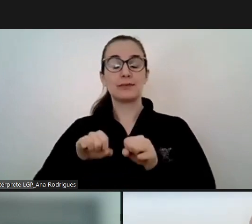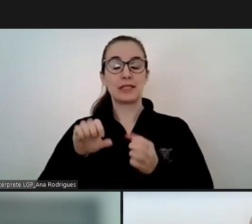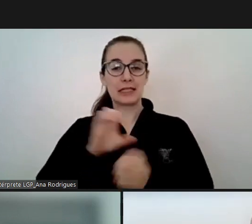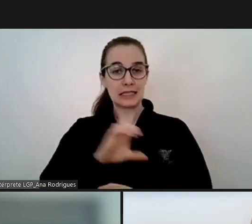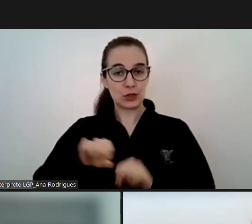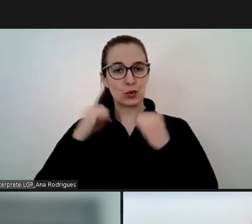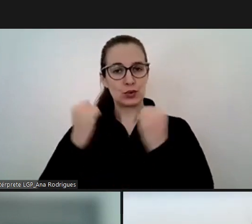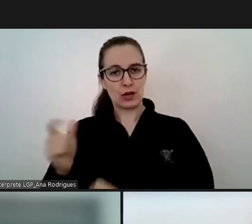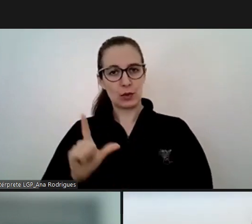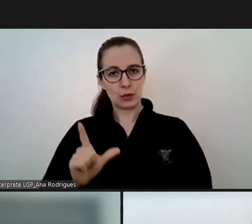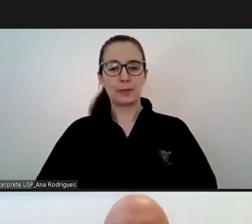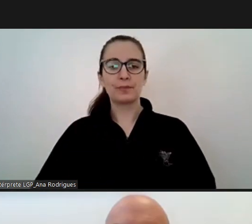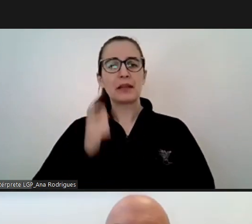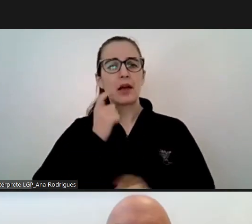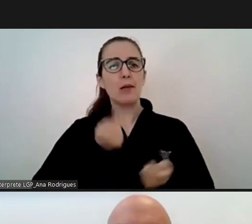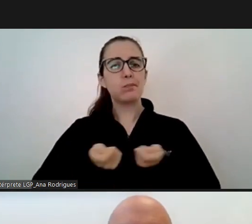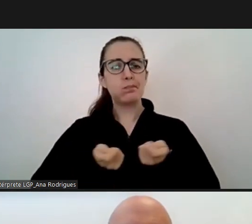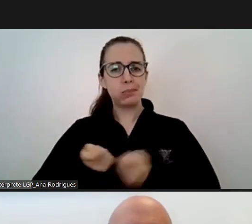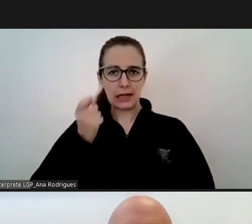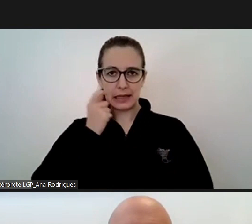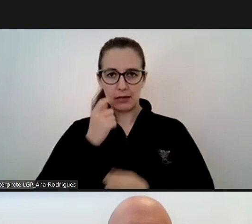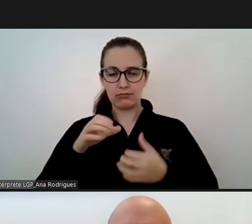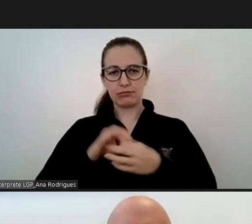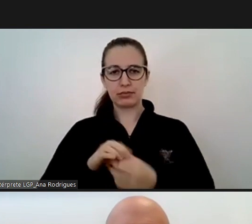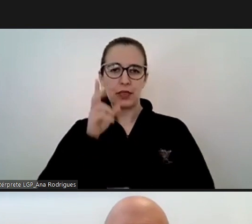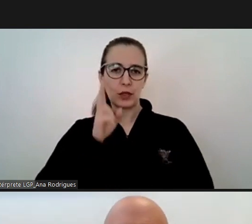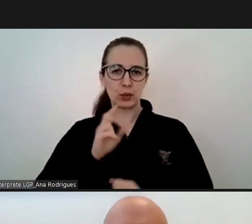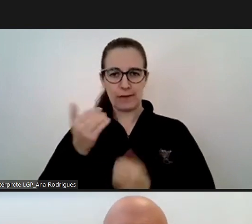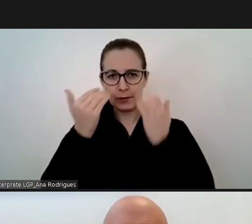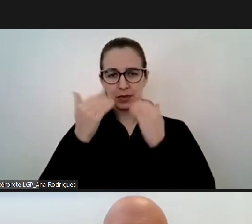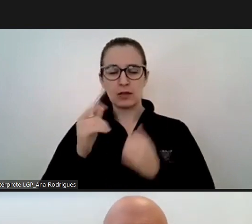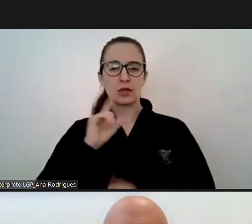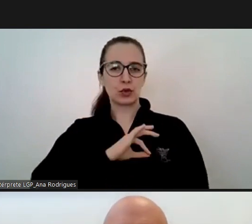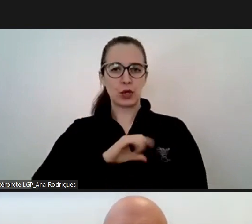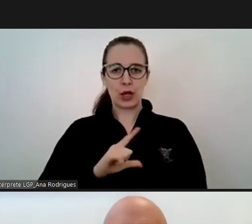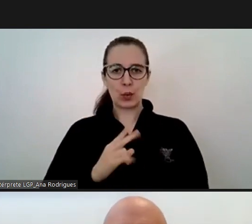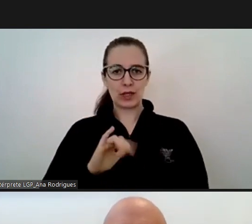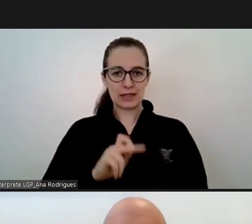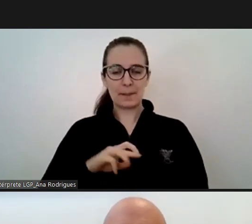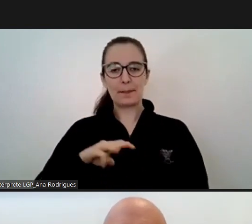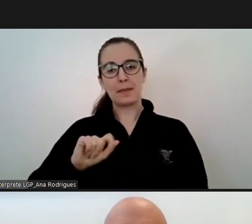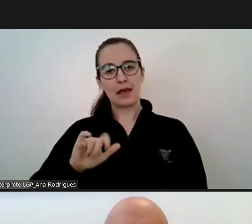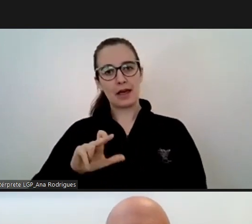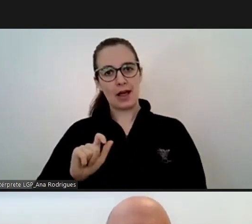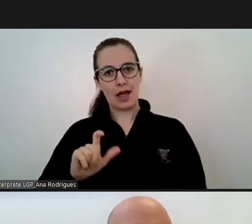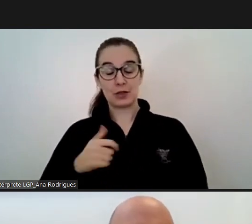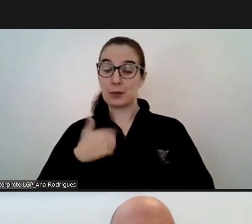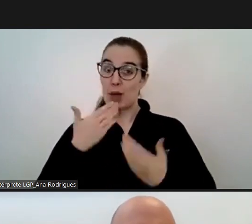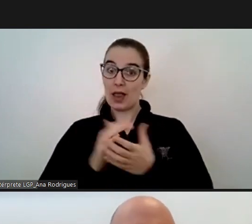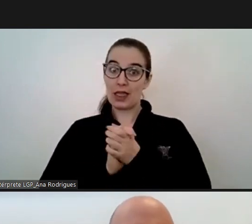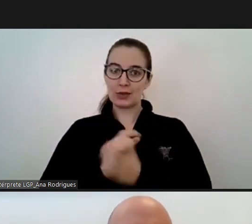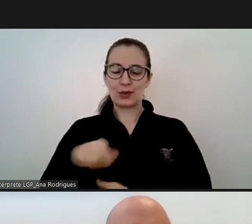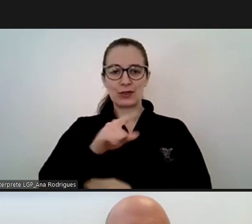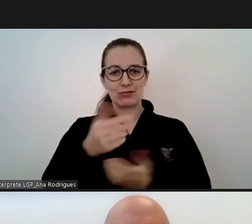diretora de informação da Agência de Notícias Lusa, Luísa Meireles. Agradecemos terem aceitado o convite do INA